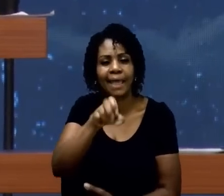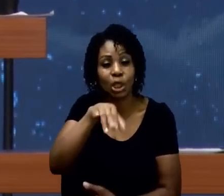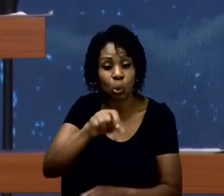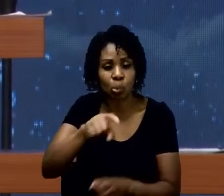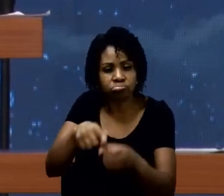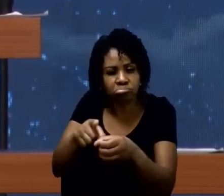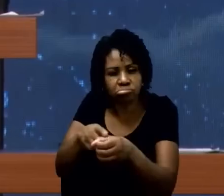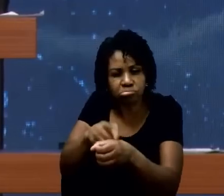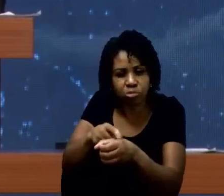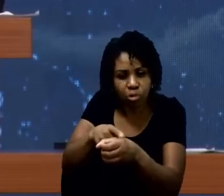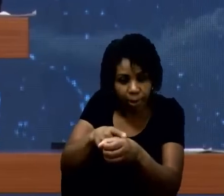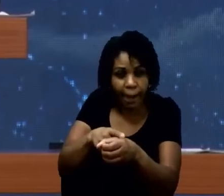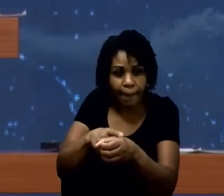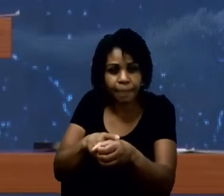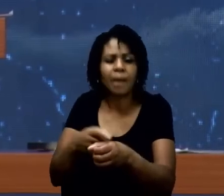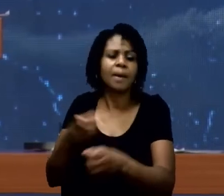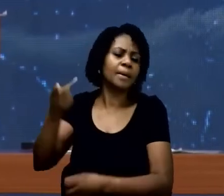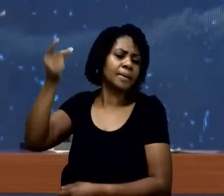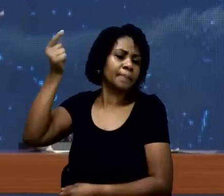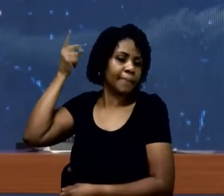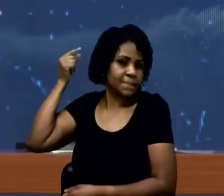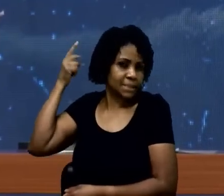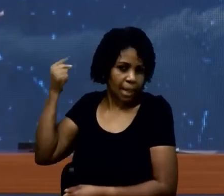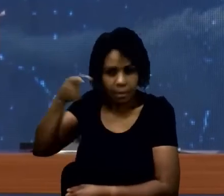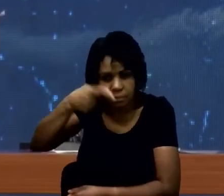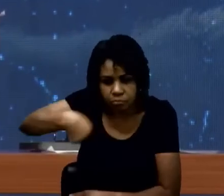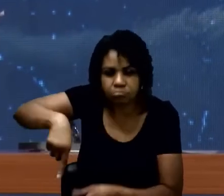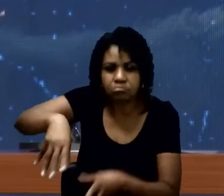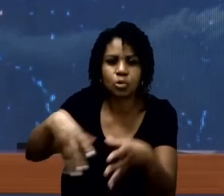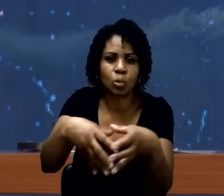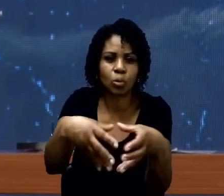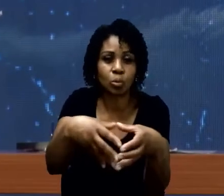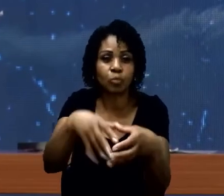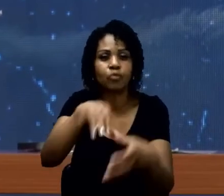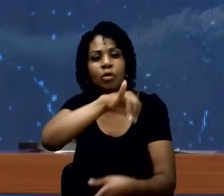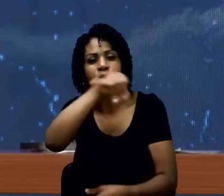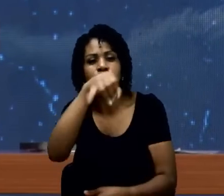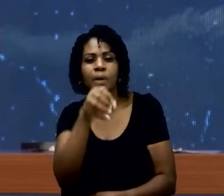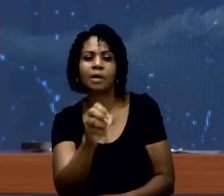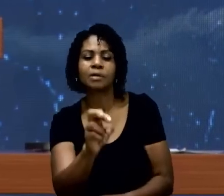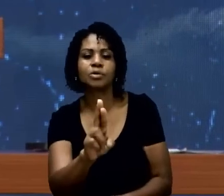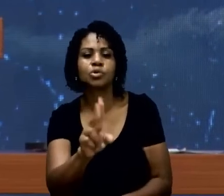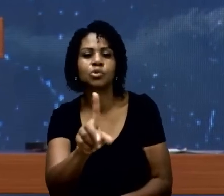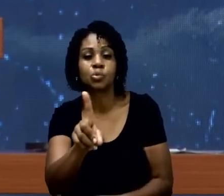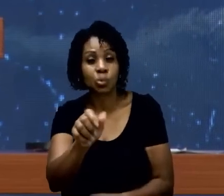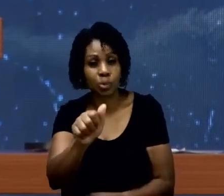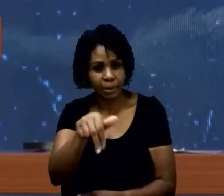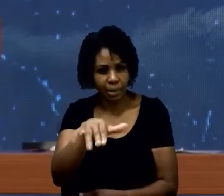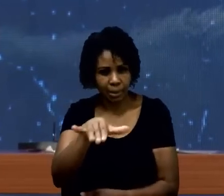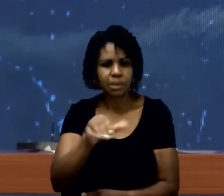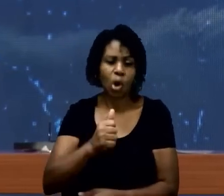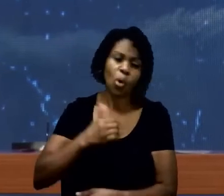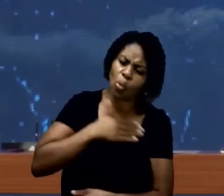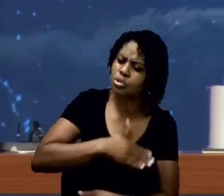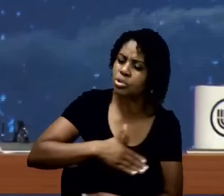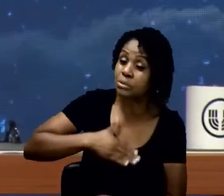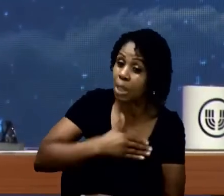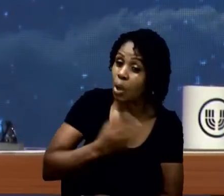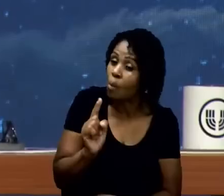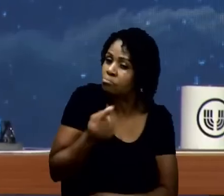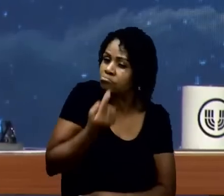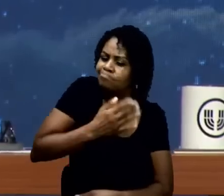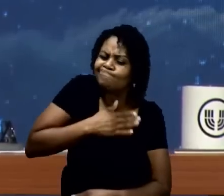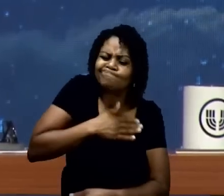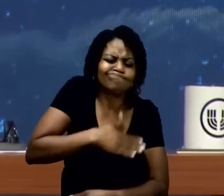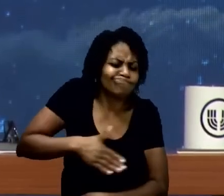nós fomos para Jordânia, e um dos lugares que eu mais gostei da Jordânia, eu gostei de todos, mas um dos